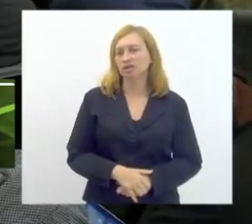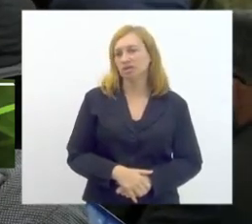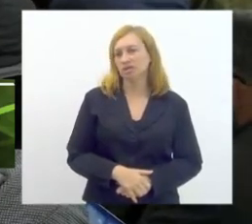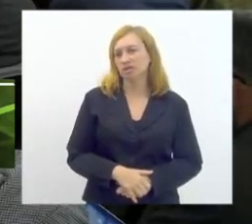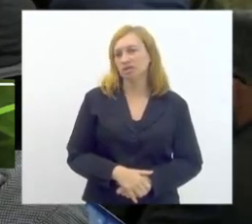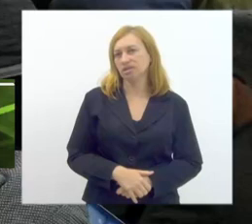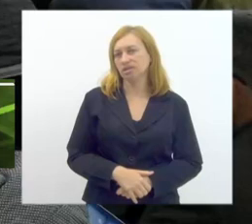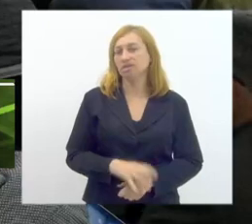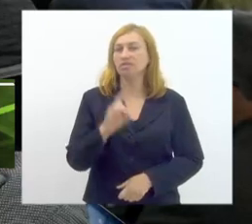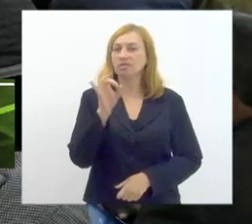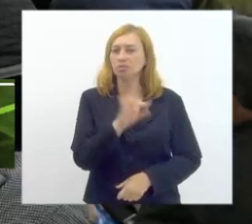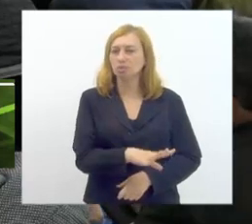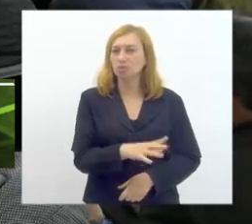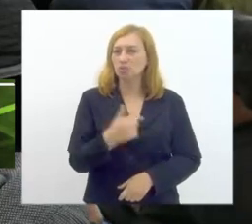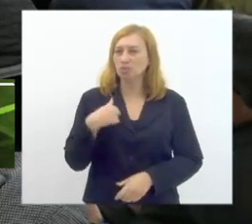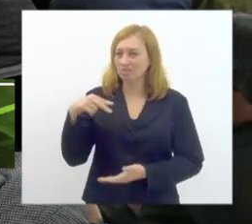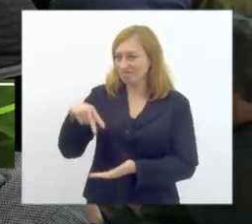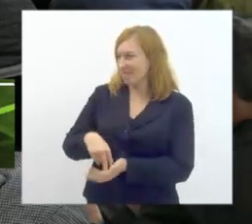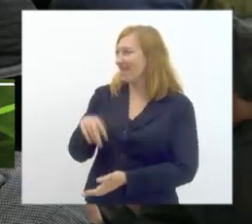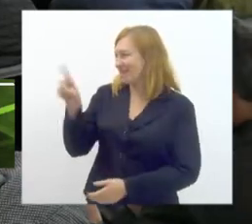Fiquei por último e nem fiquei em pé, né?